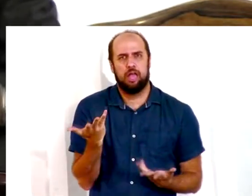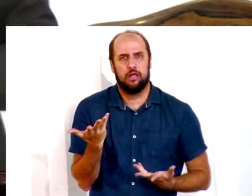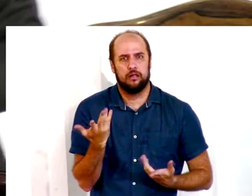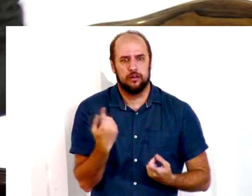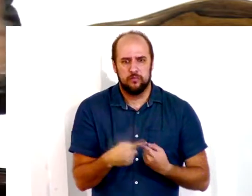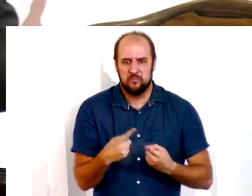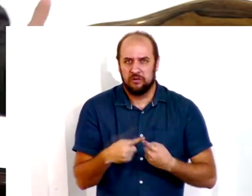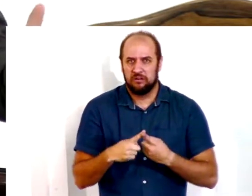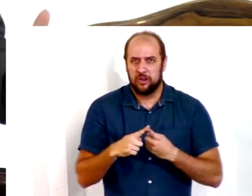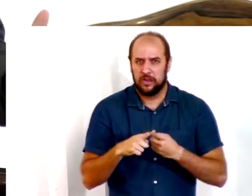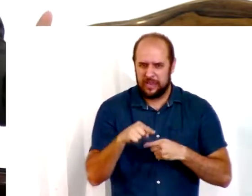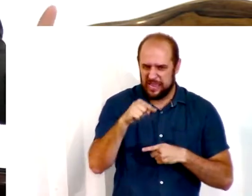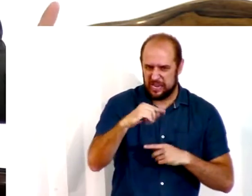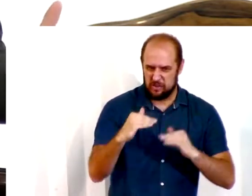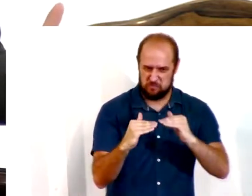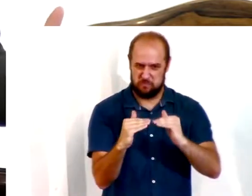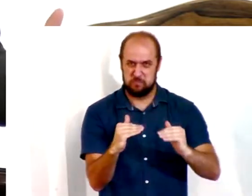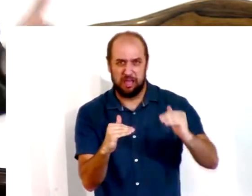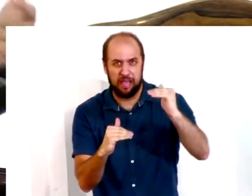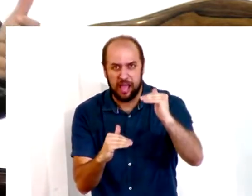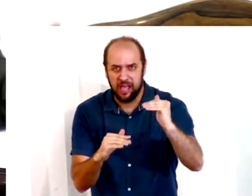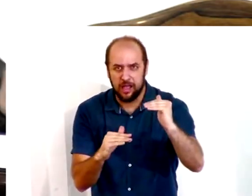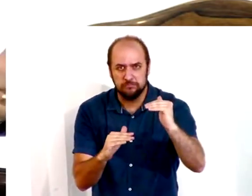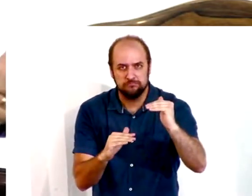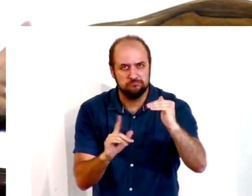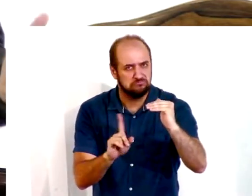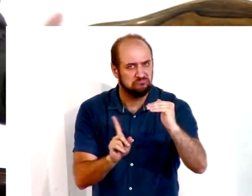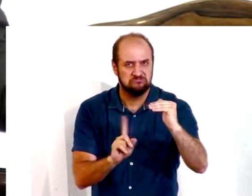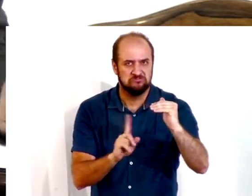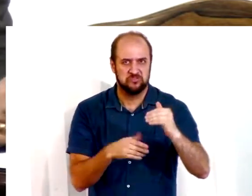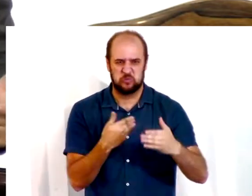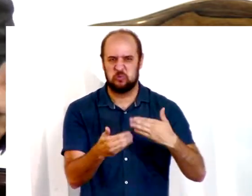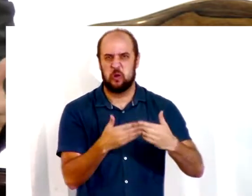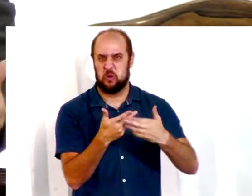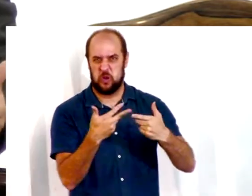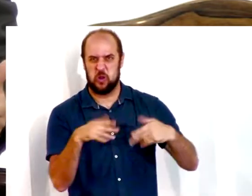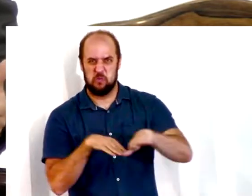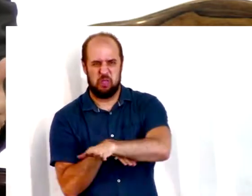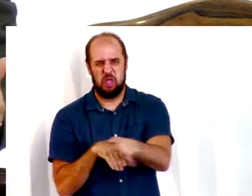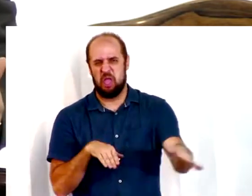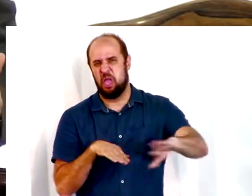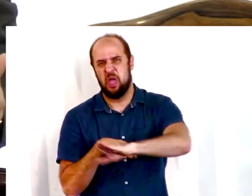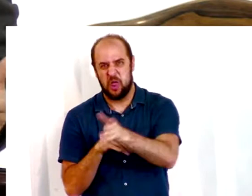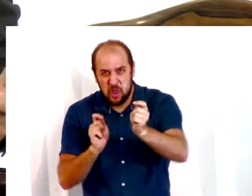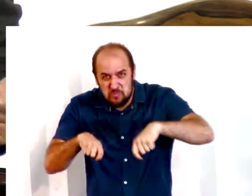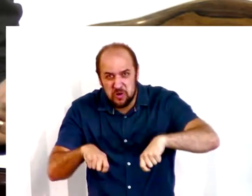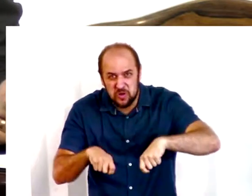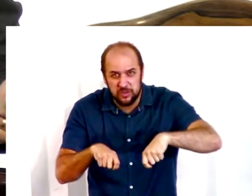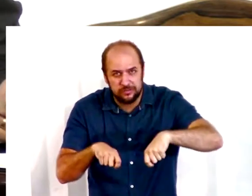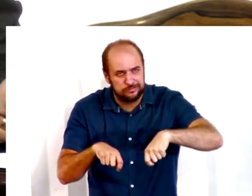poder para viver como um super-herói da estrada e fazer na estrada aquilo que ele quiser. Não.